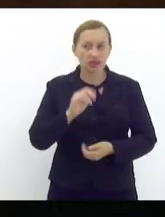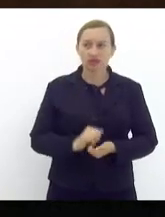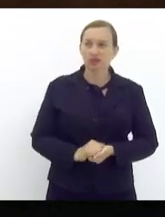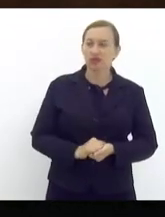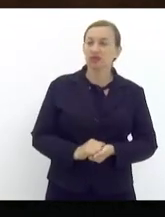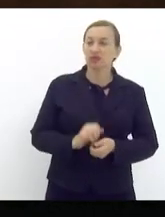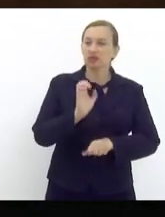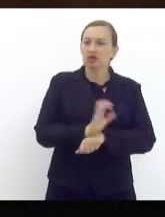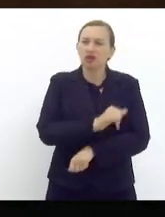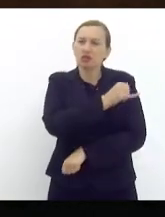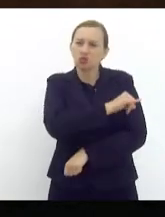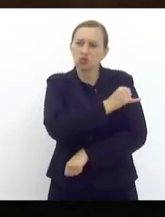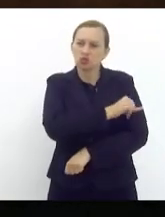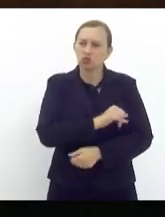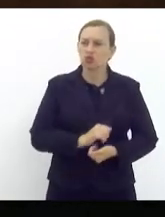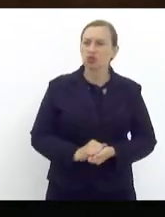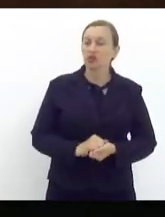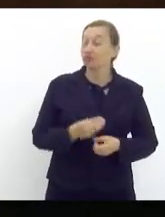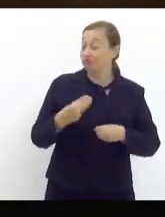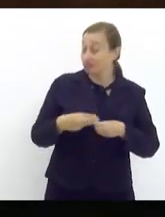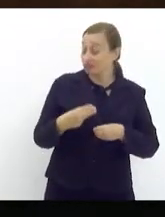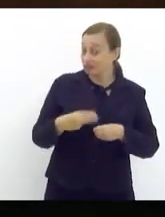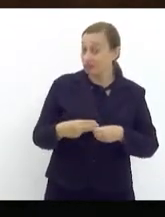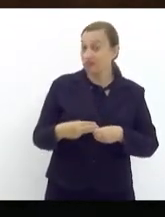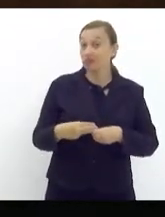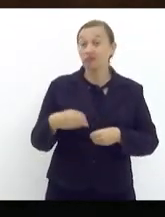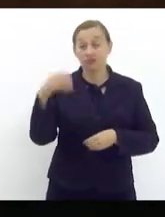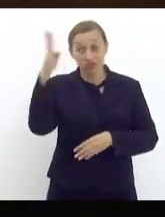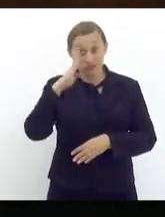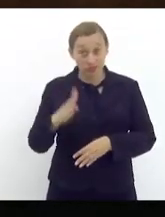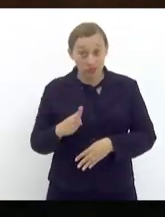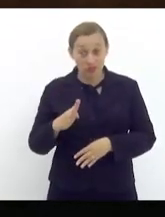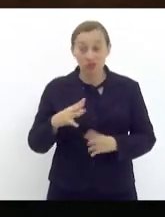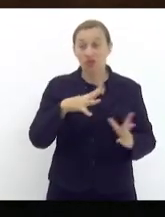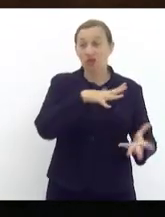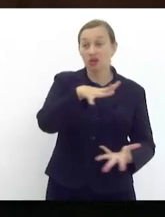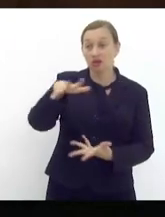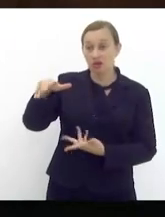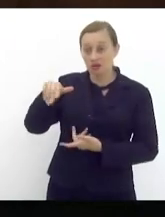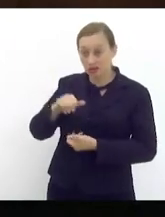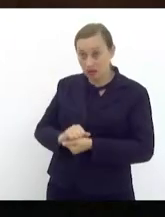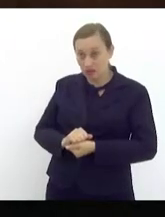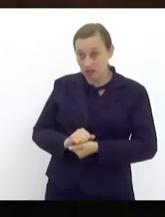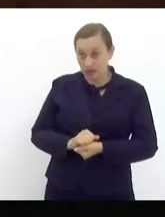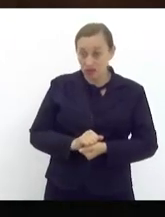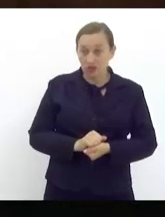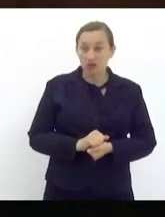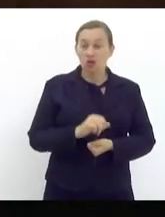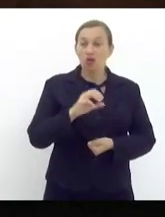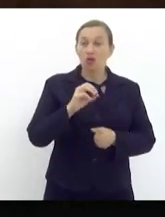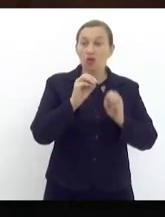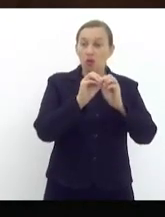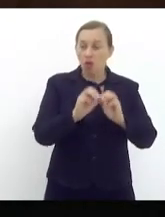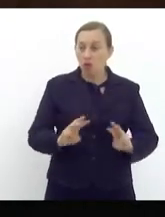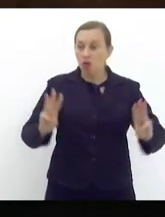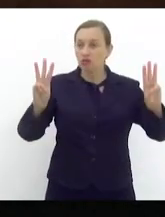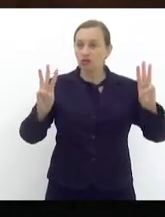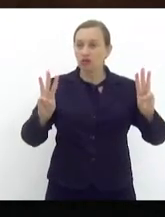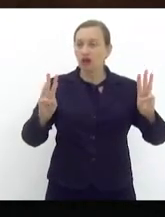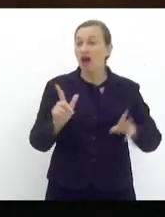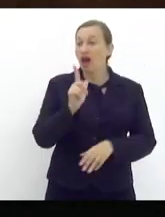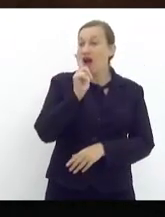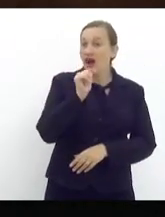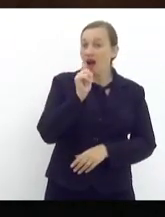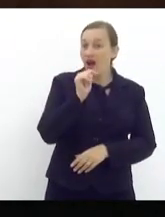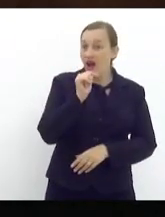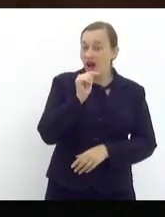no estado do Rio de Janeiro, aqui no nosso município, no Brasil, mas também no mundo, né, através da ONU, a água